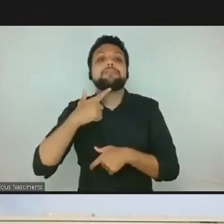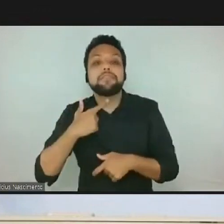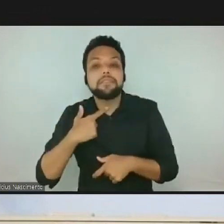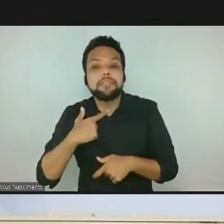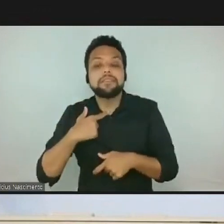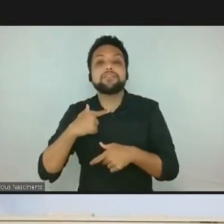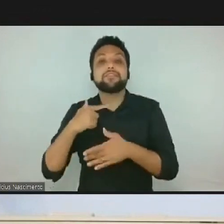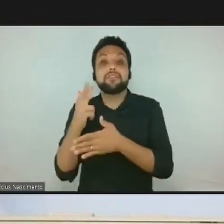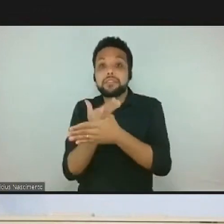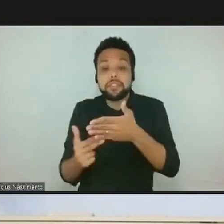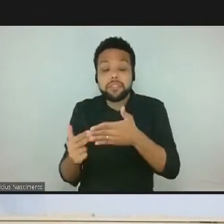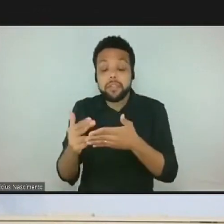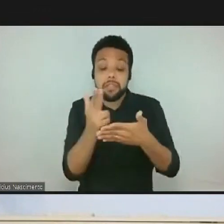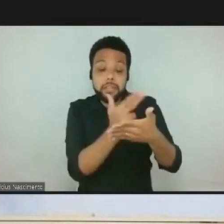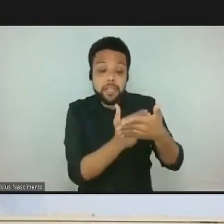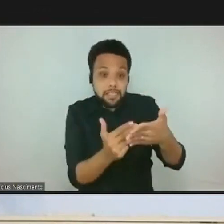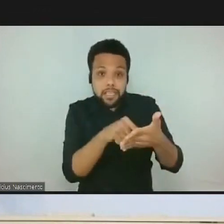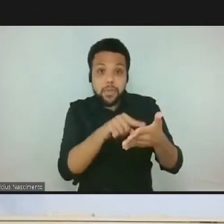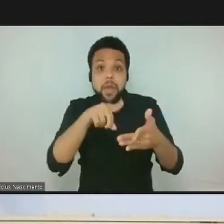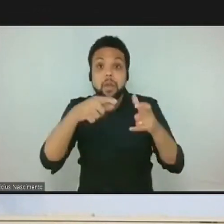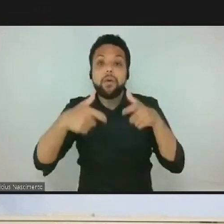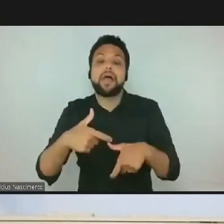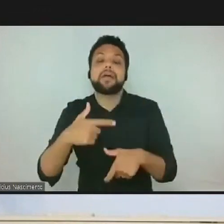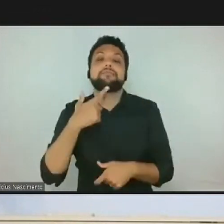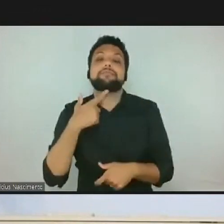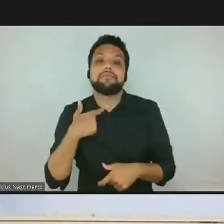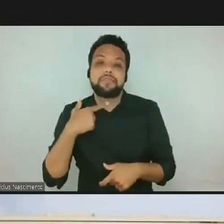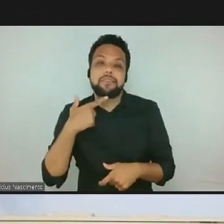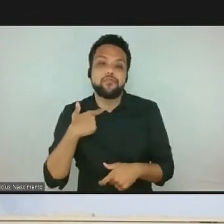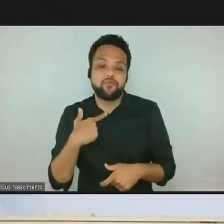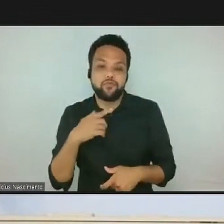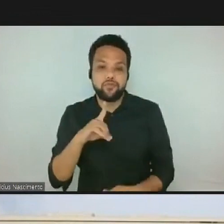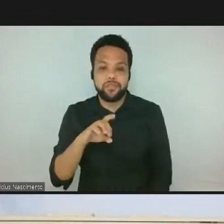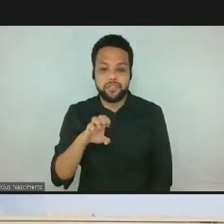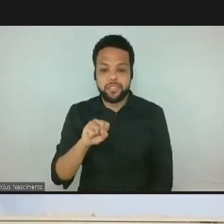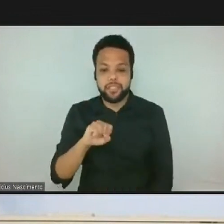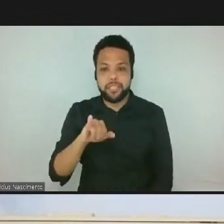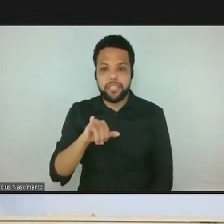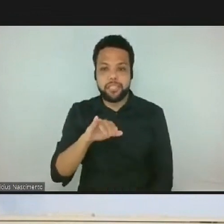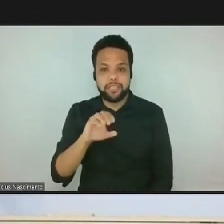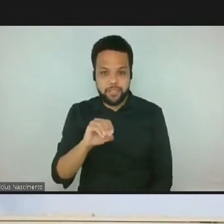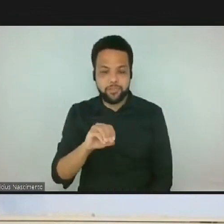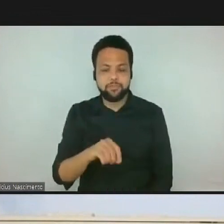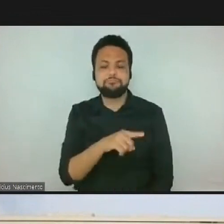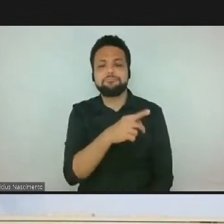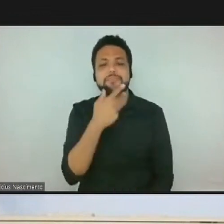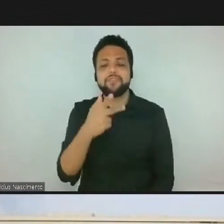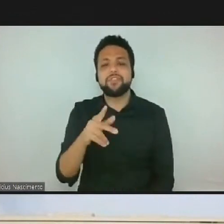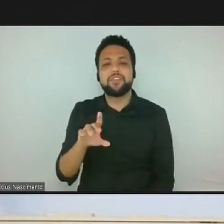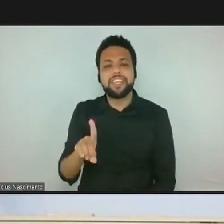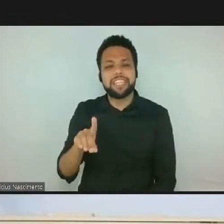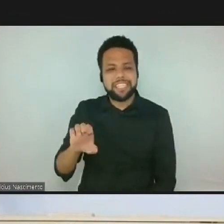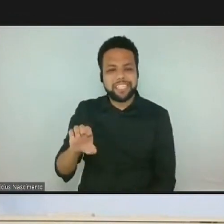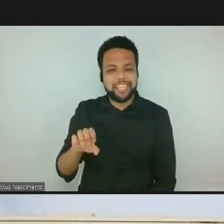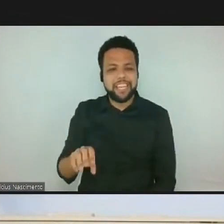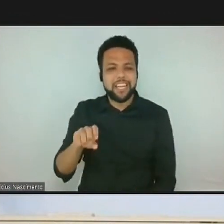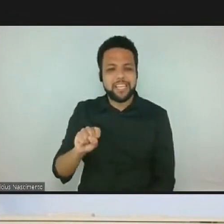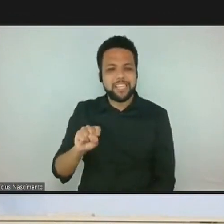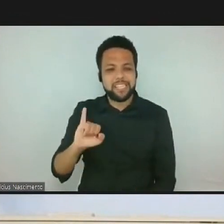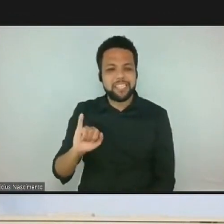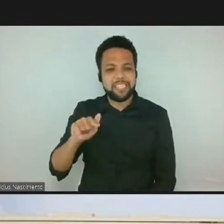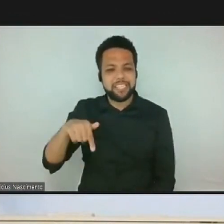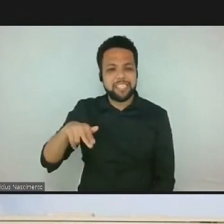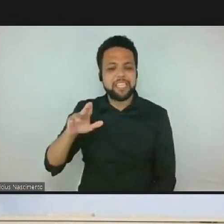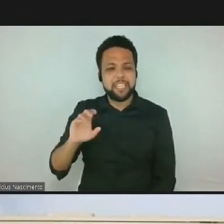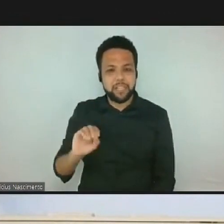é o lugar do desejo, né? Esse dessigno, né? Esse lugar do desenho, que é